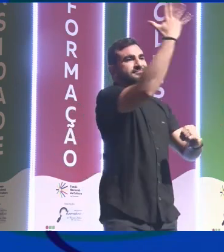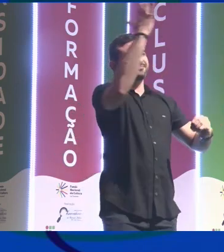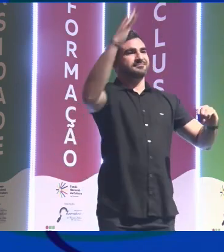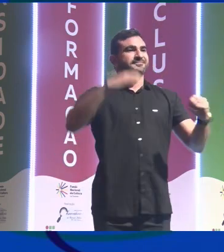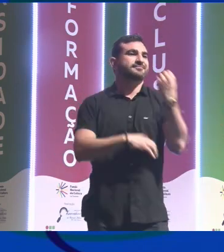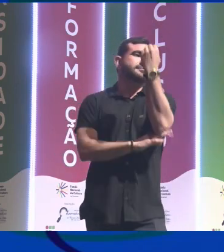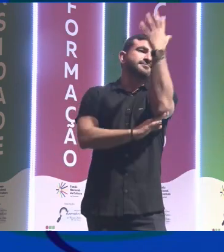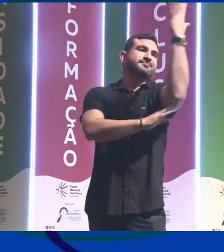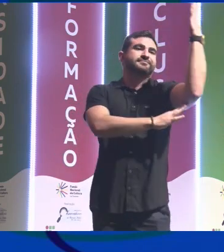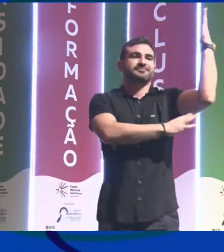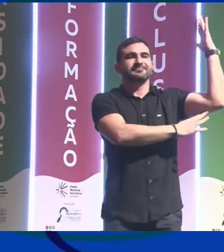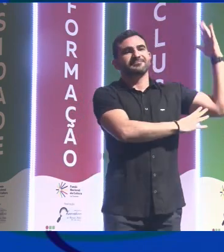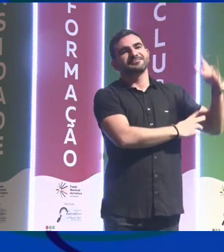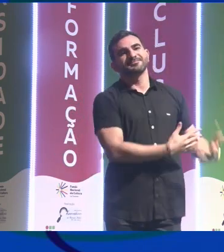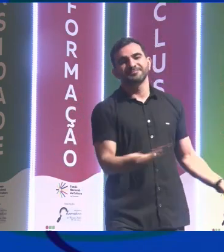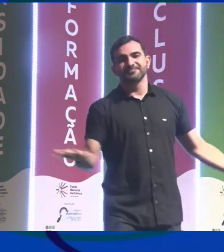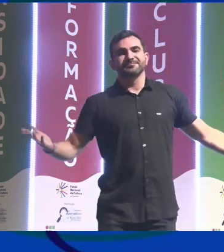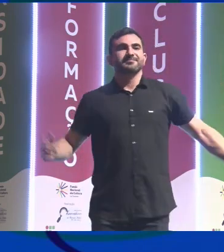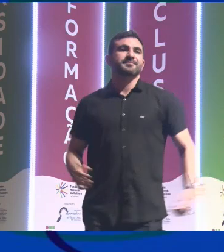dia.